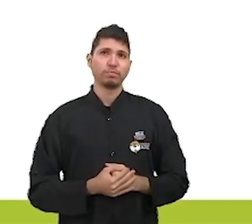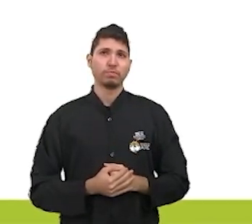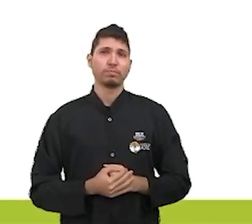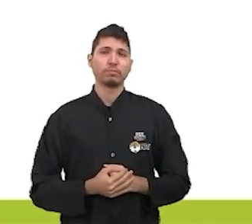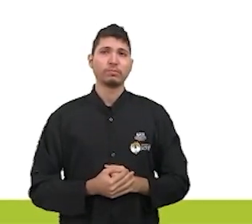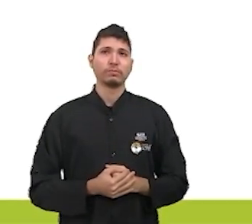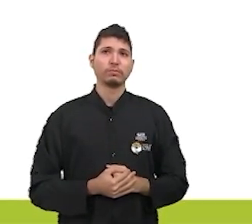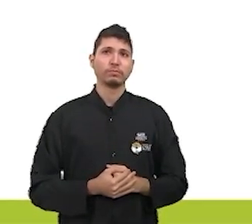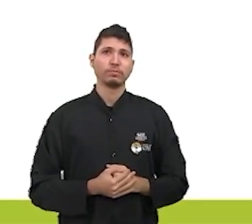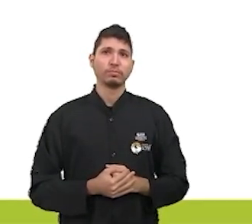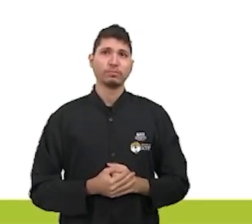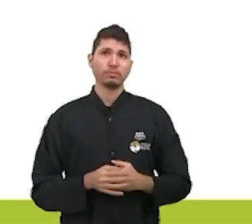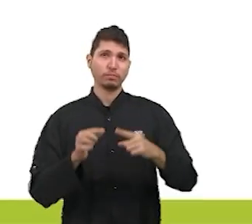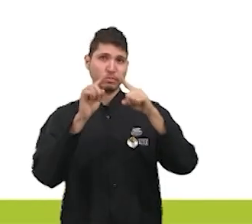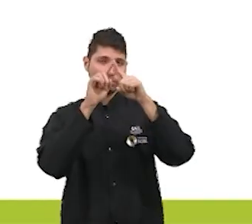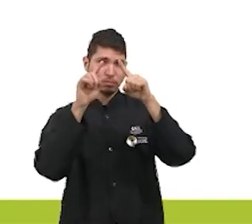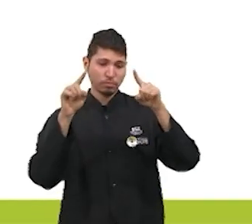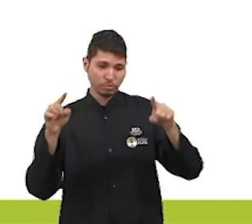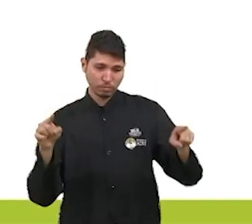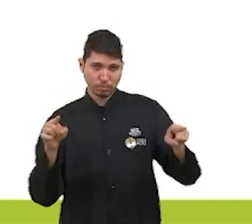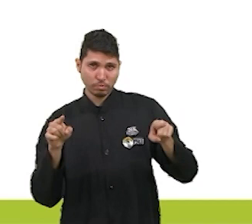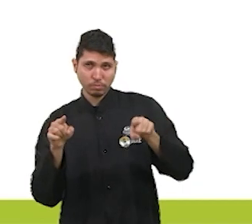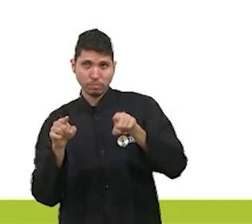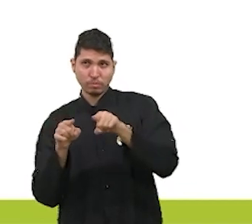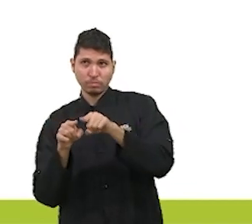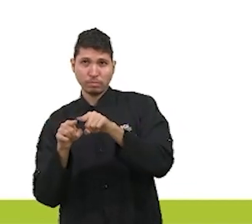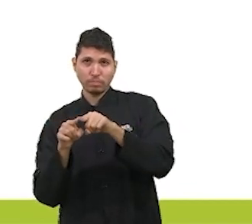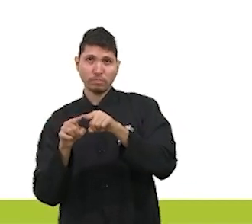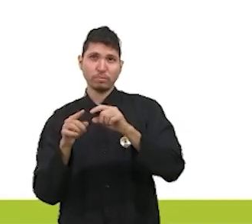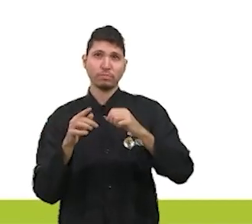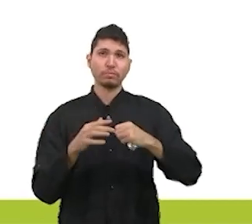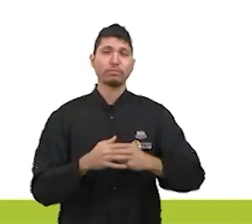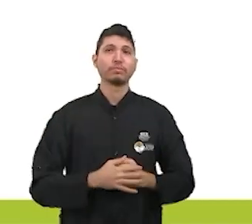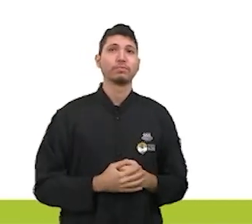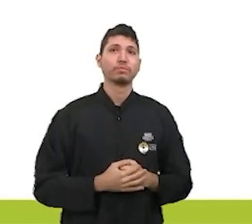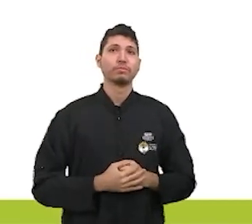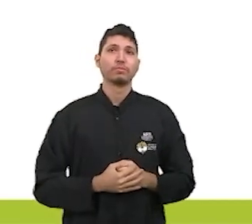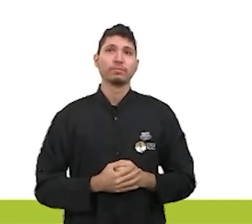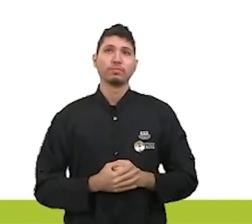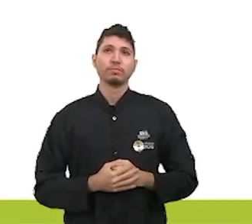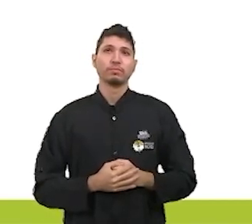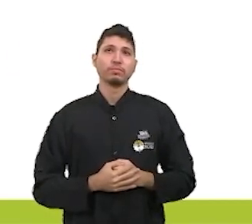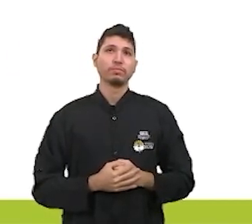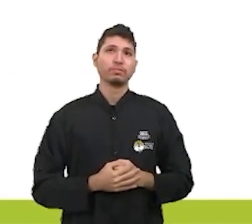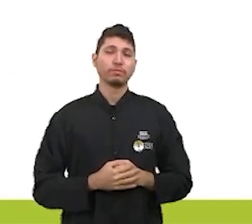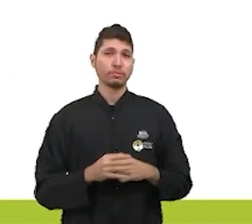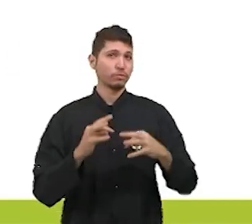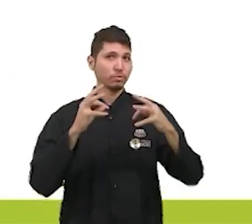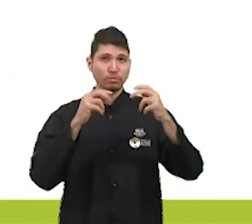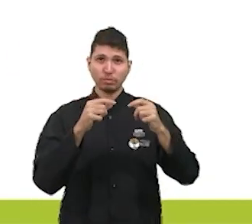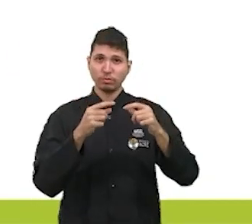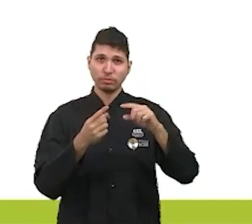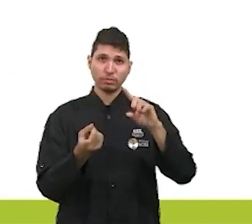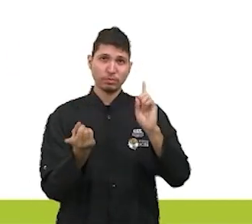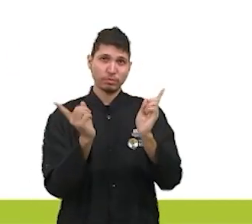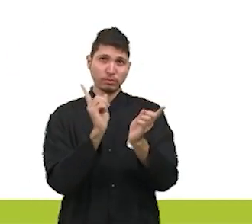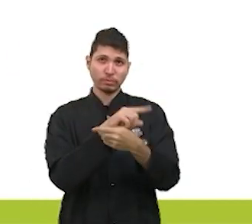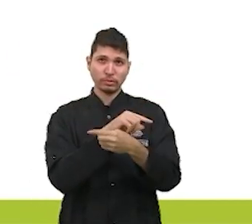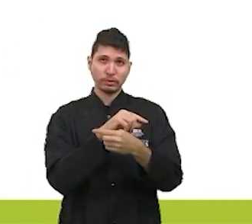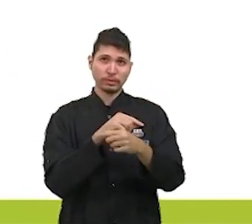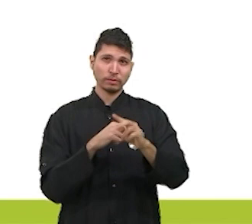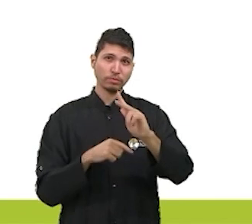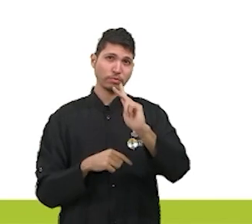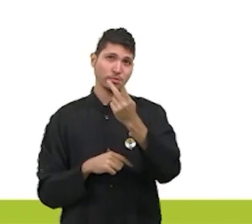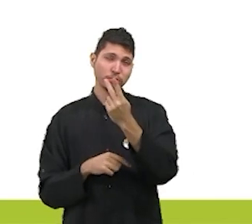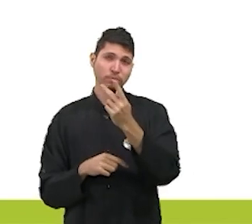Triângulo, retângulo, só para a gente definir aqui o nosso conceito, tá? A gente tem o seguinte, ó. Tudo que é oposto a ele é chamado de hipotenusa e os outros dois